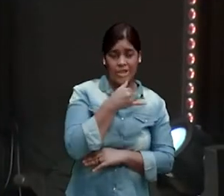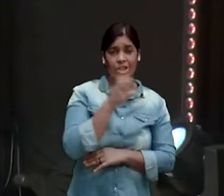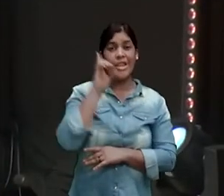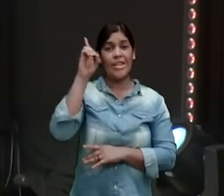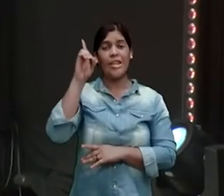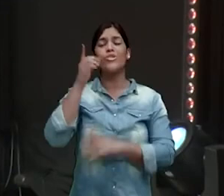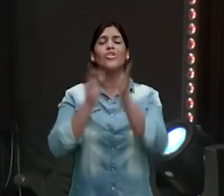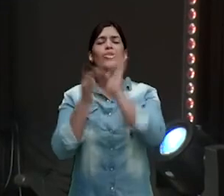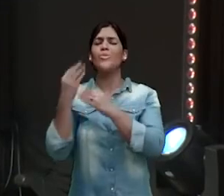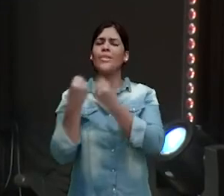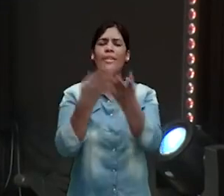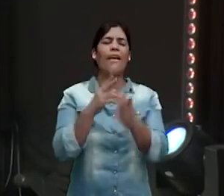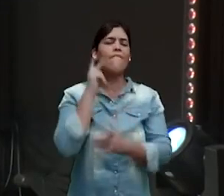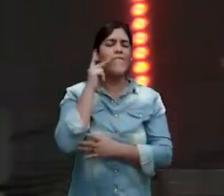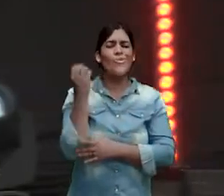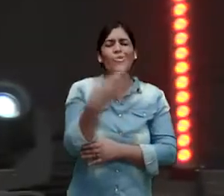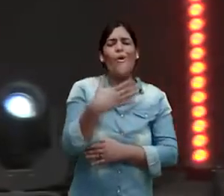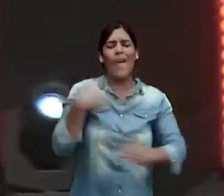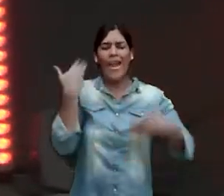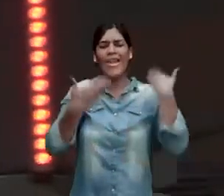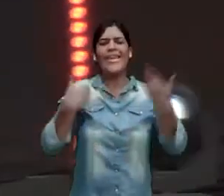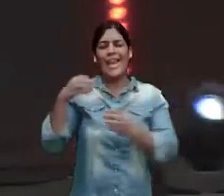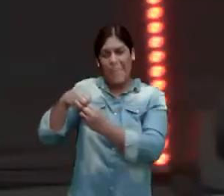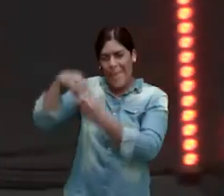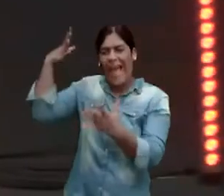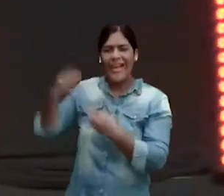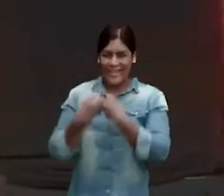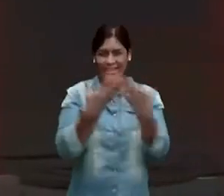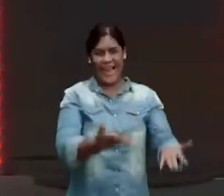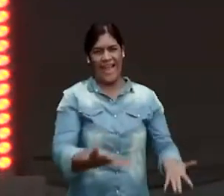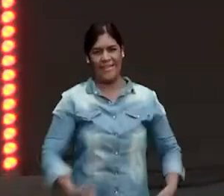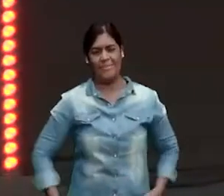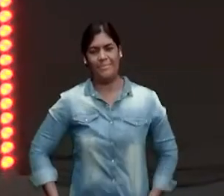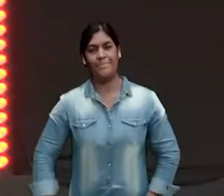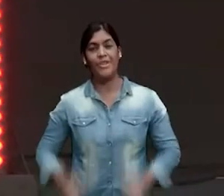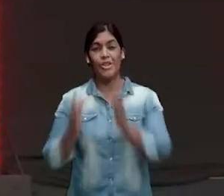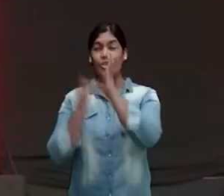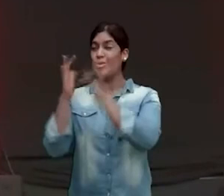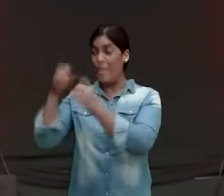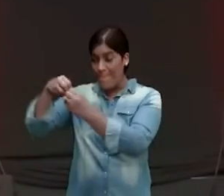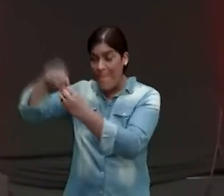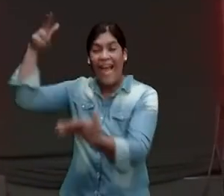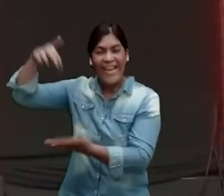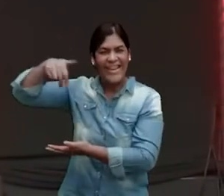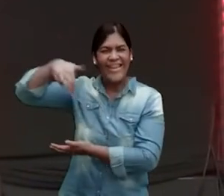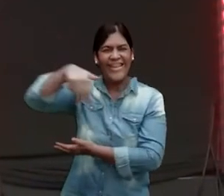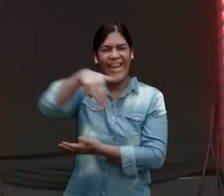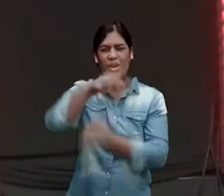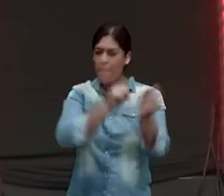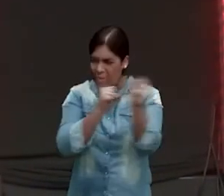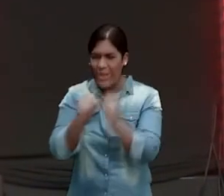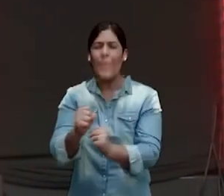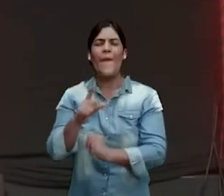trazer o vinho novo alegria e ele é o milagreiro ele é um Ele É Milagre ambulante ele é todo